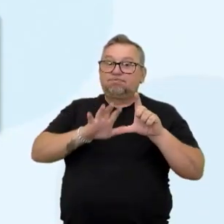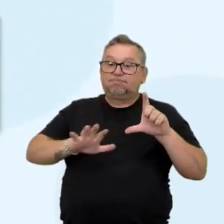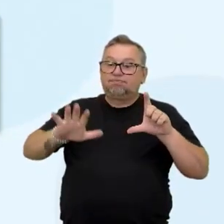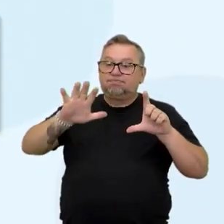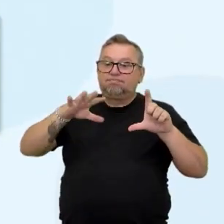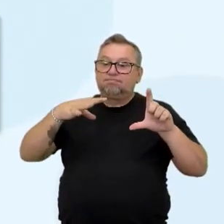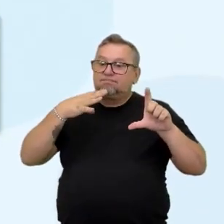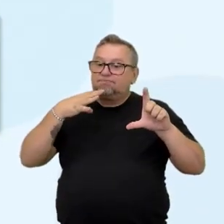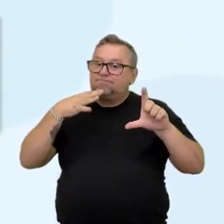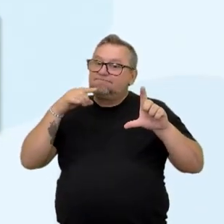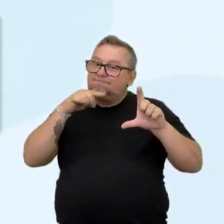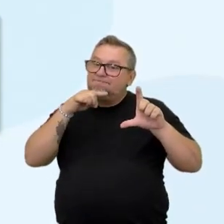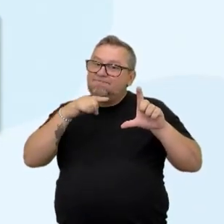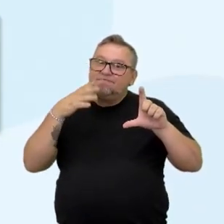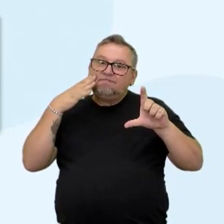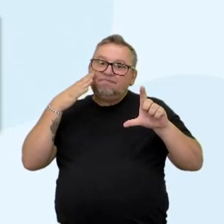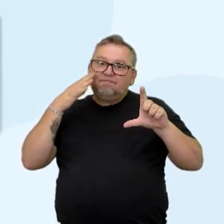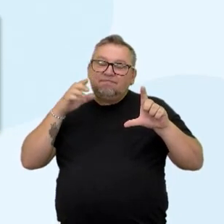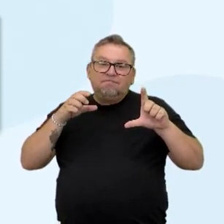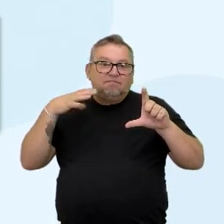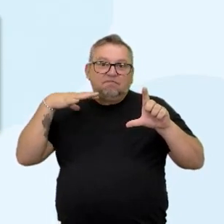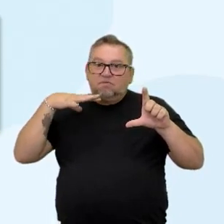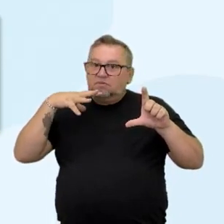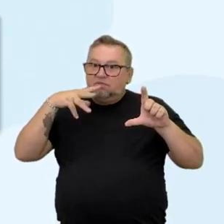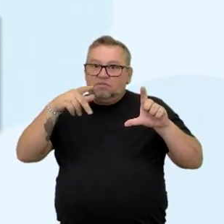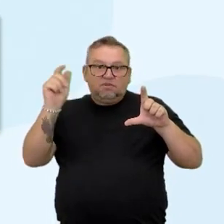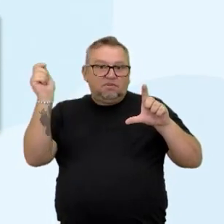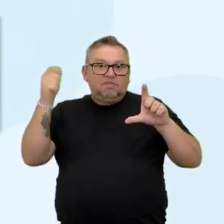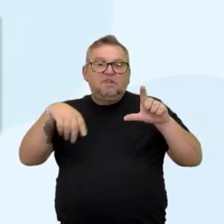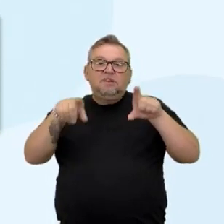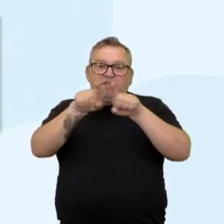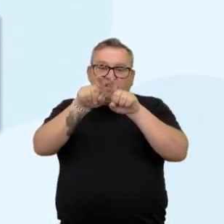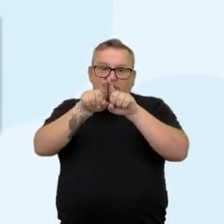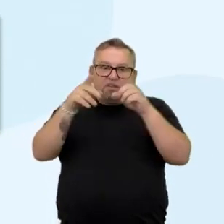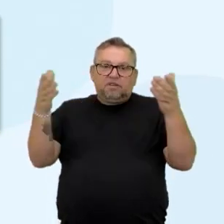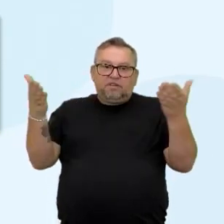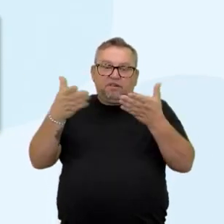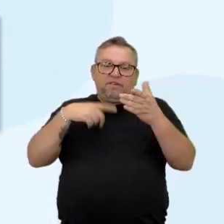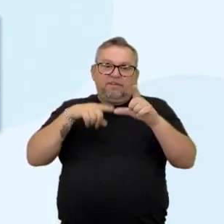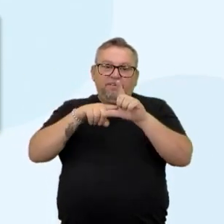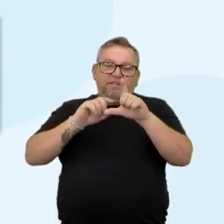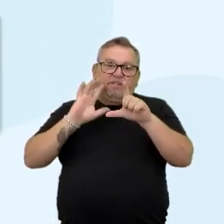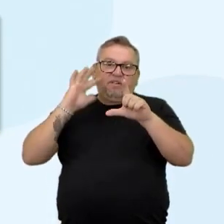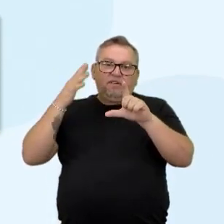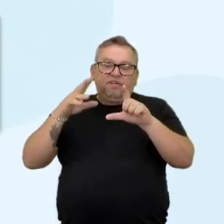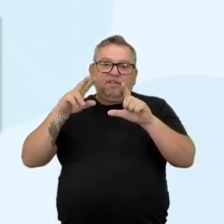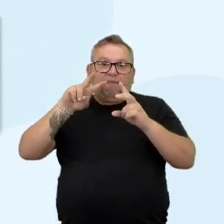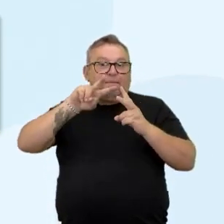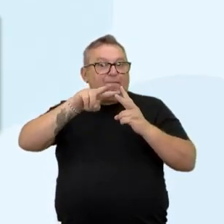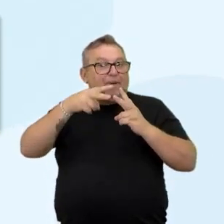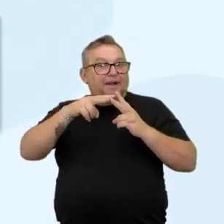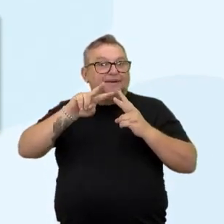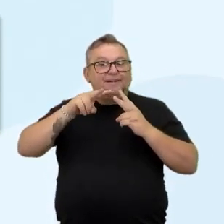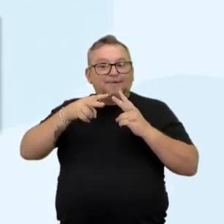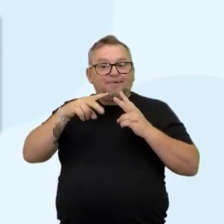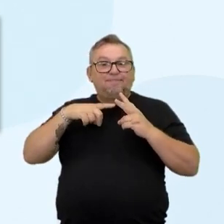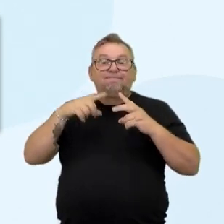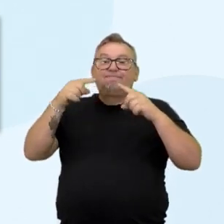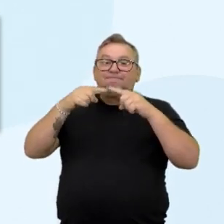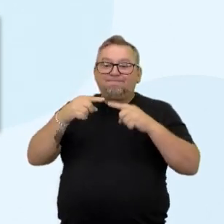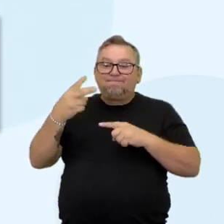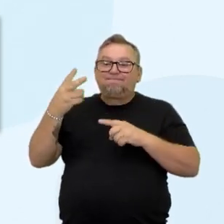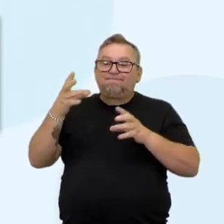o campo amostral. Eu preciso saber todas as possibilidades aí. Lembrando que agora, nesse caso do par ou ímpar, eu tenho que combinar